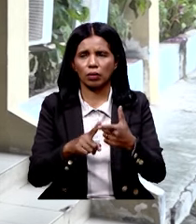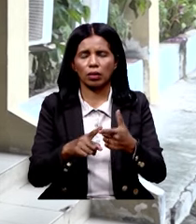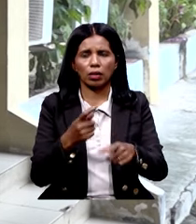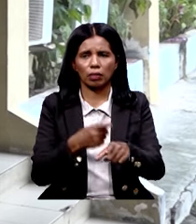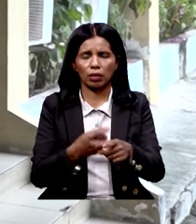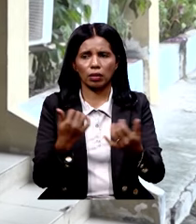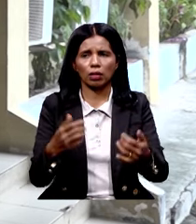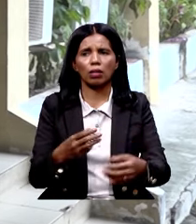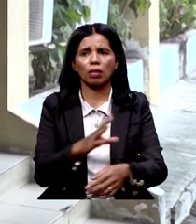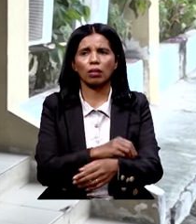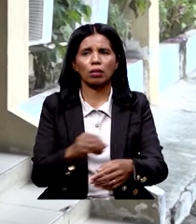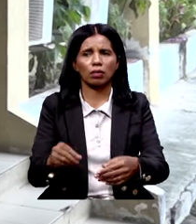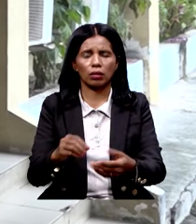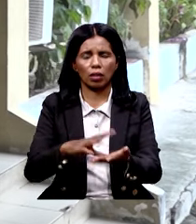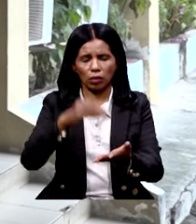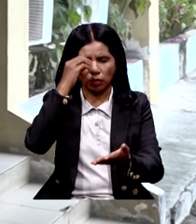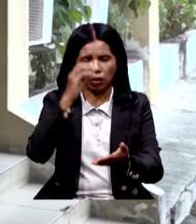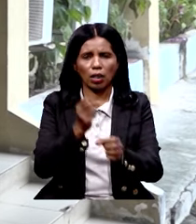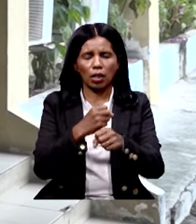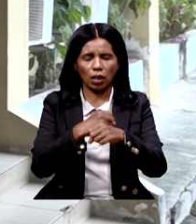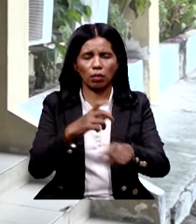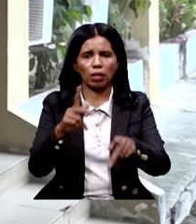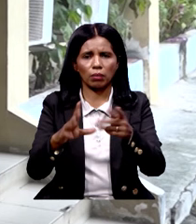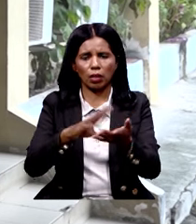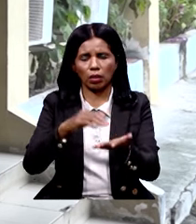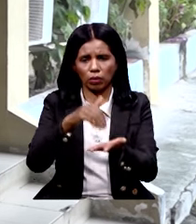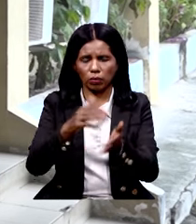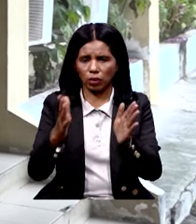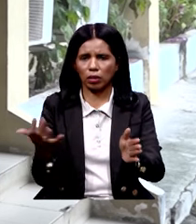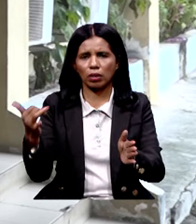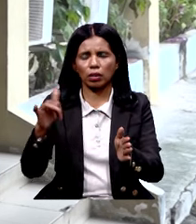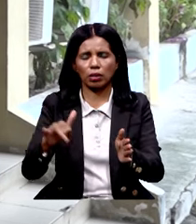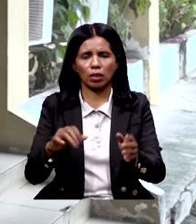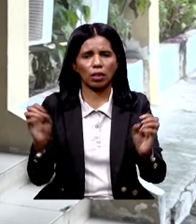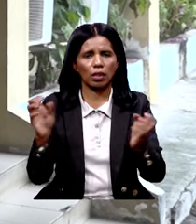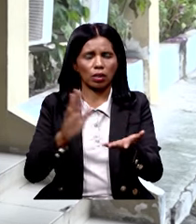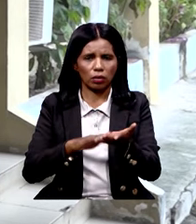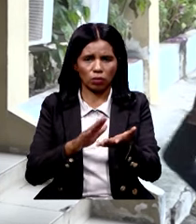situasaone afecta baitania prosiro aprendizaje ba liuliu baitania estudante sira portanto irane